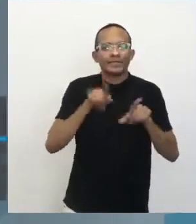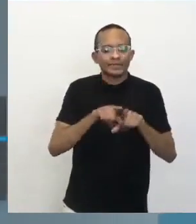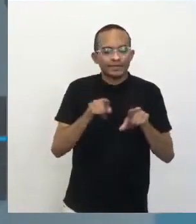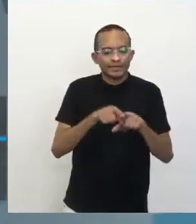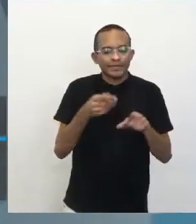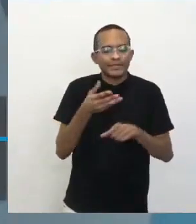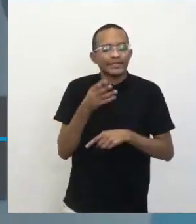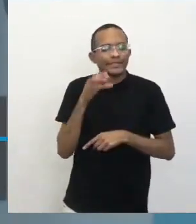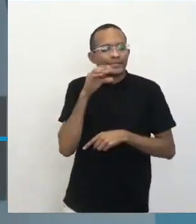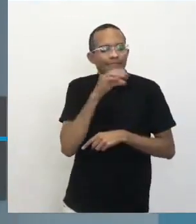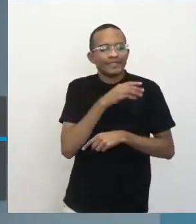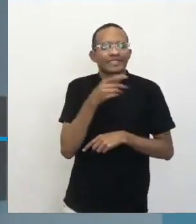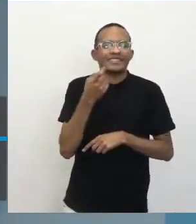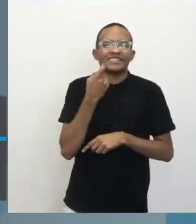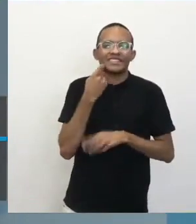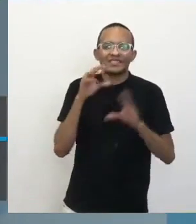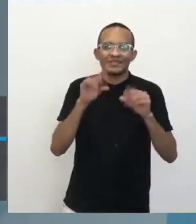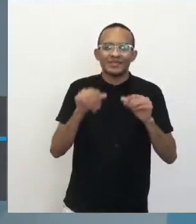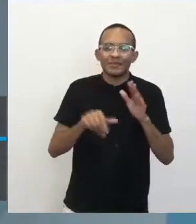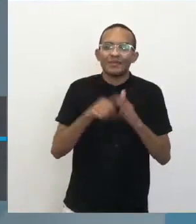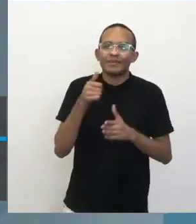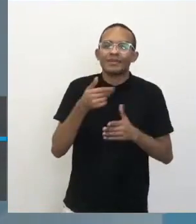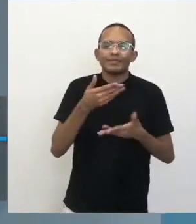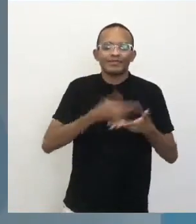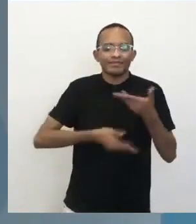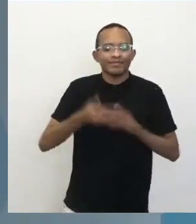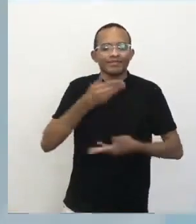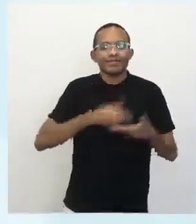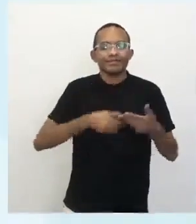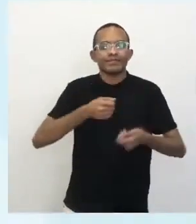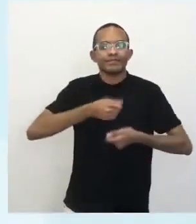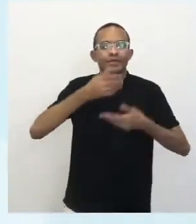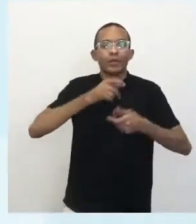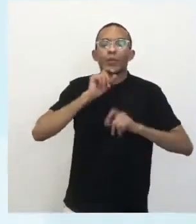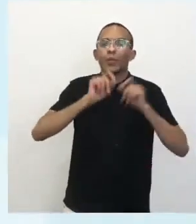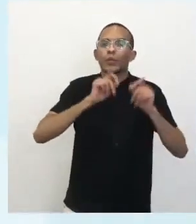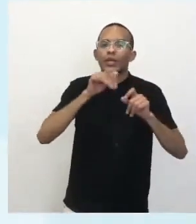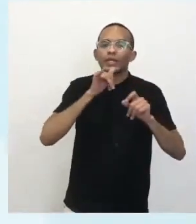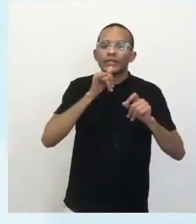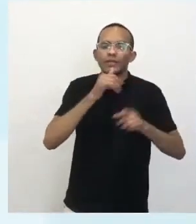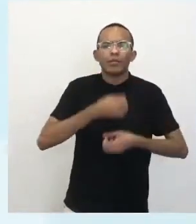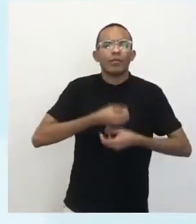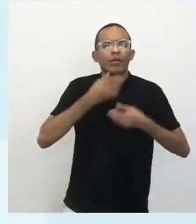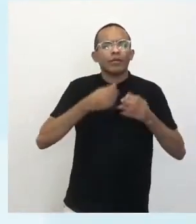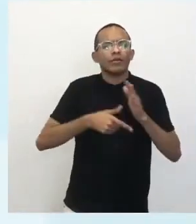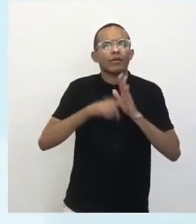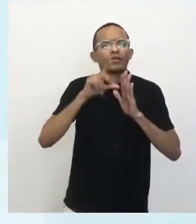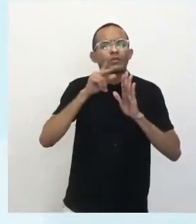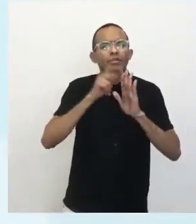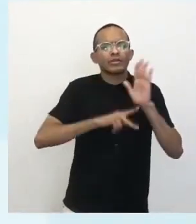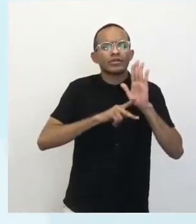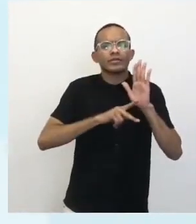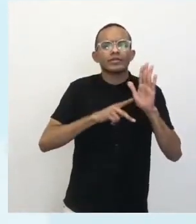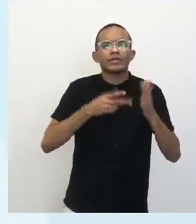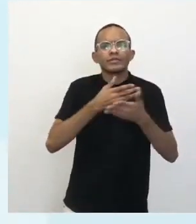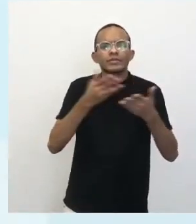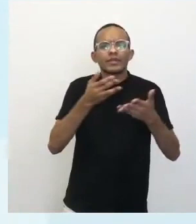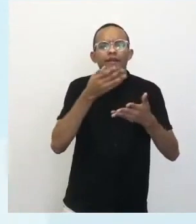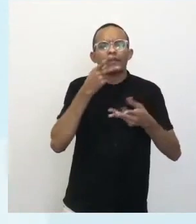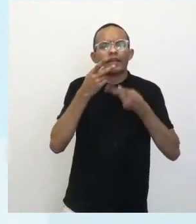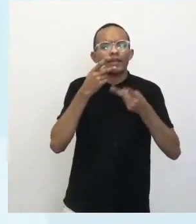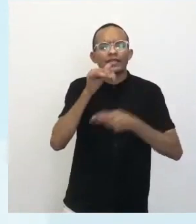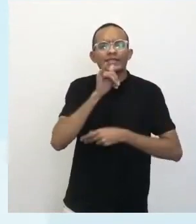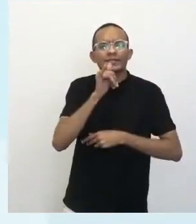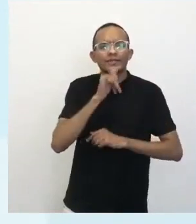aquecendo a nossa noite de sexta-feira, né, já com a primeira interação pelo chat. O que são operações poéticas em pré-projetos? Citem exemplos